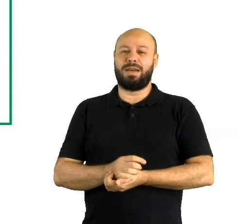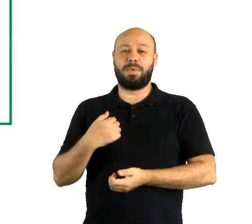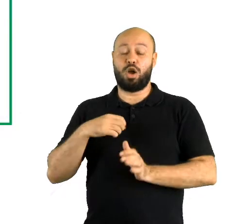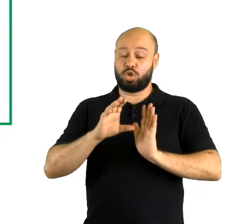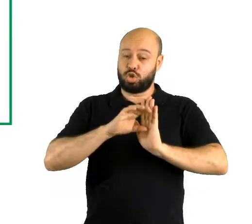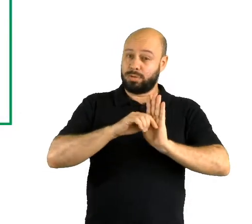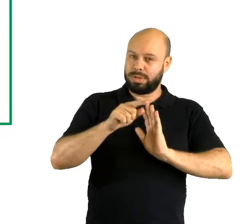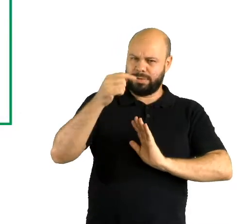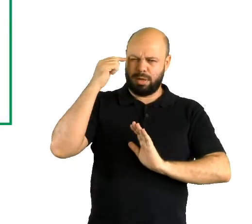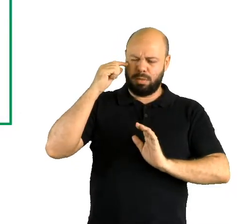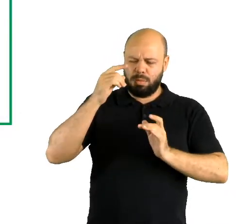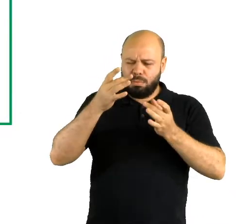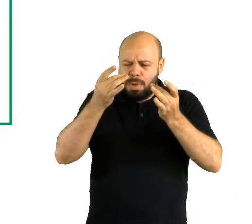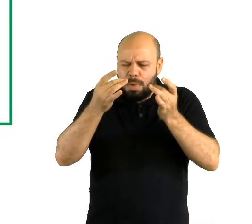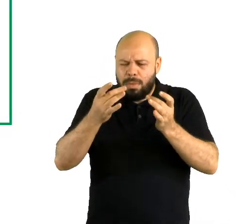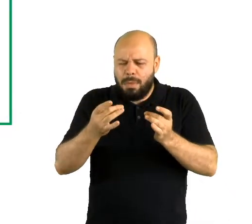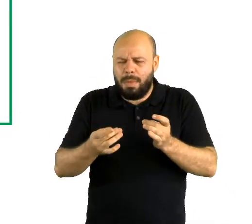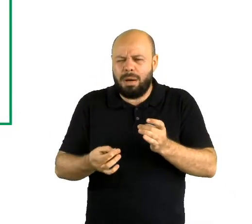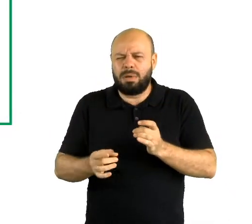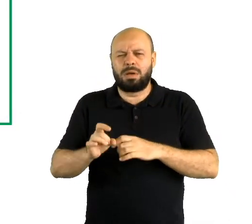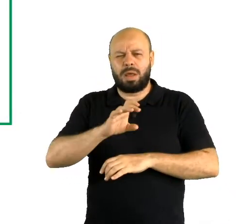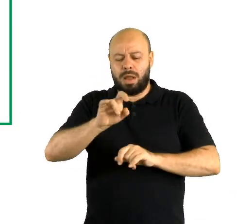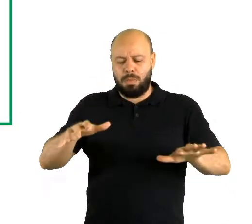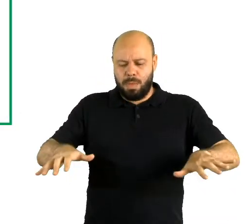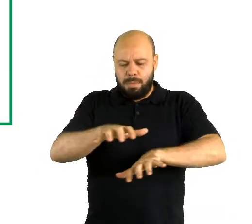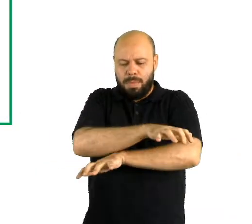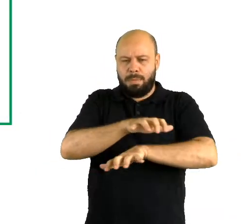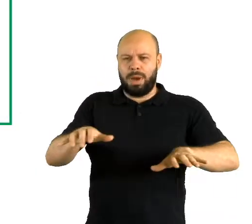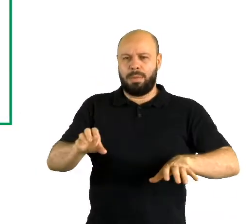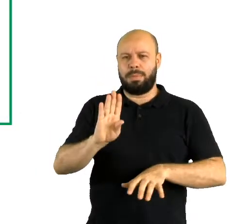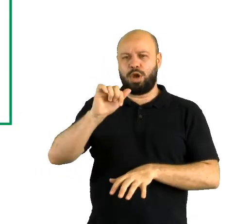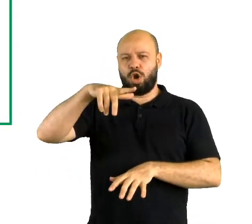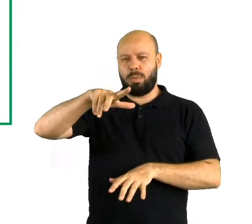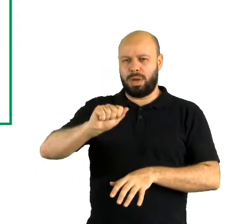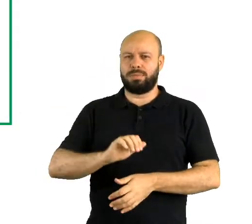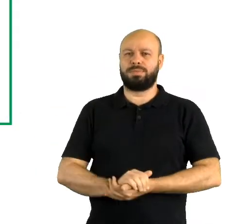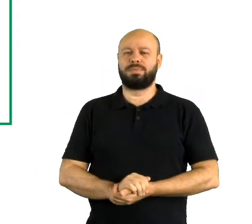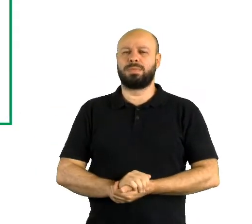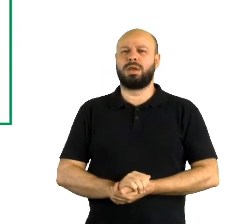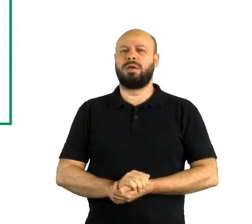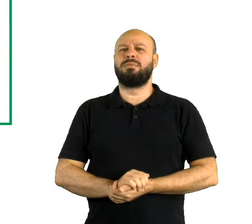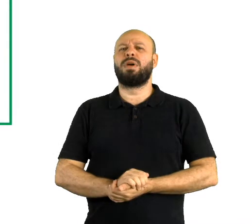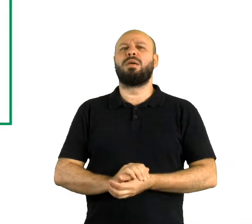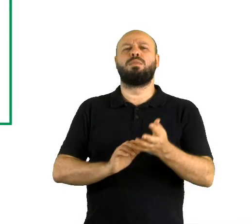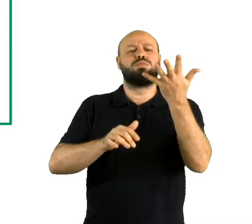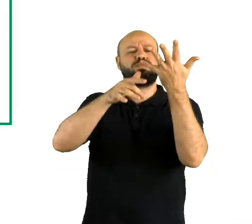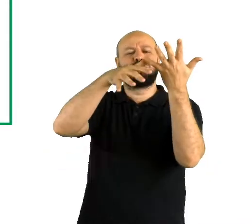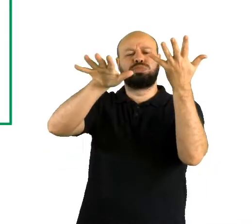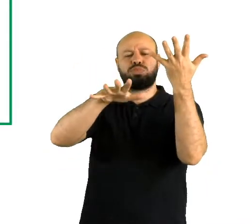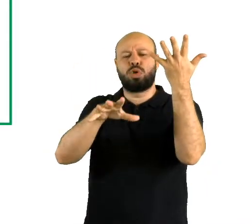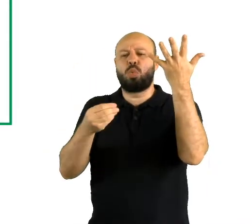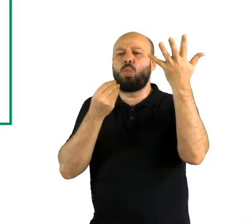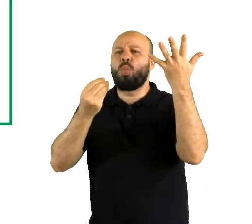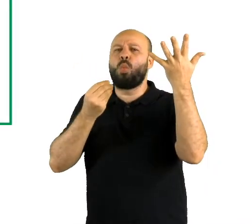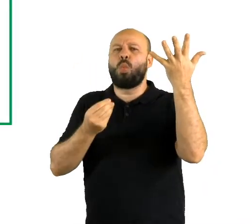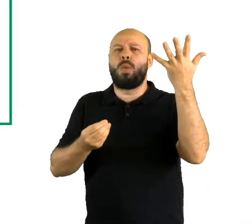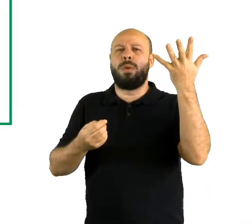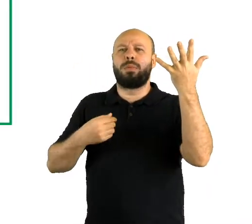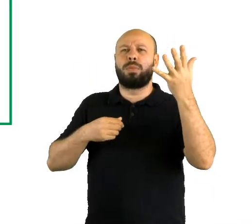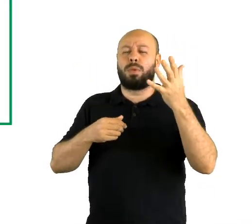estiver destrinchando cada bioma. Quanto à perca das folhas na época da seca, ela pode